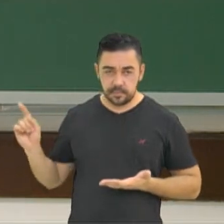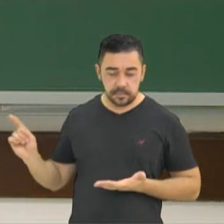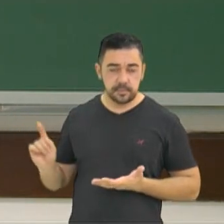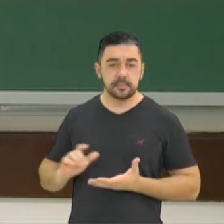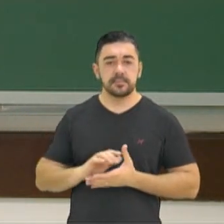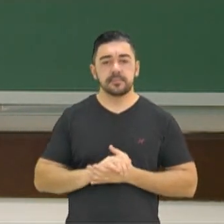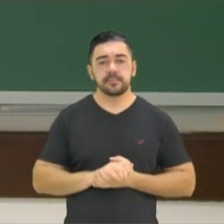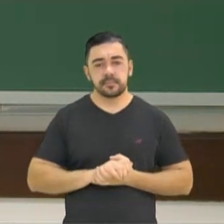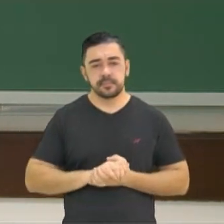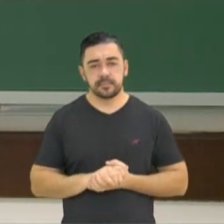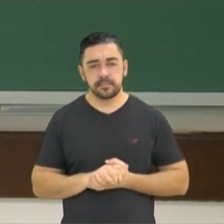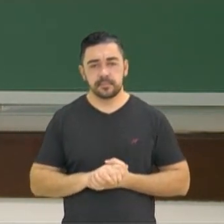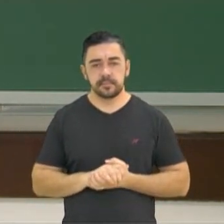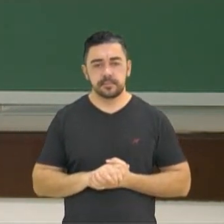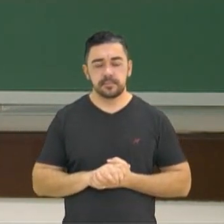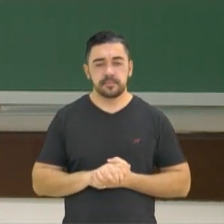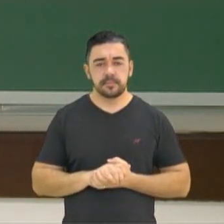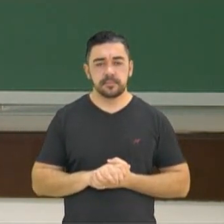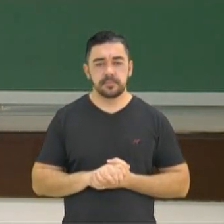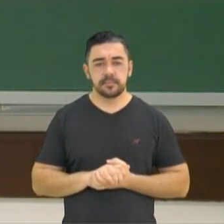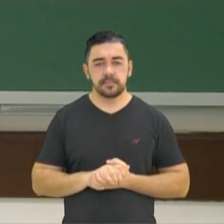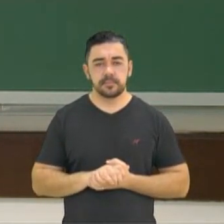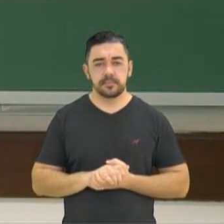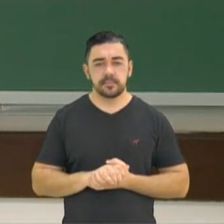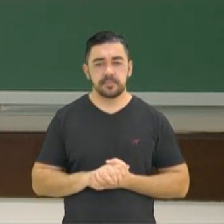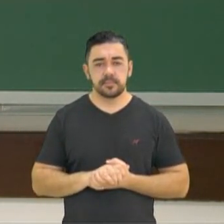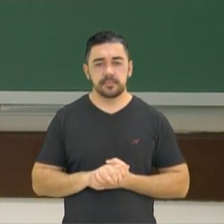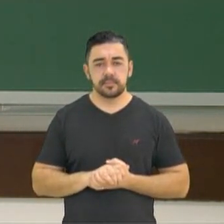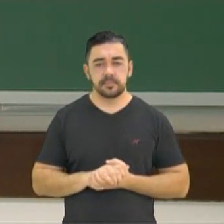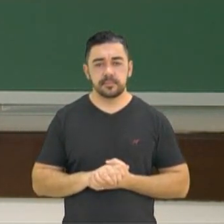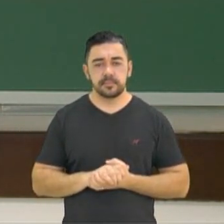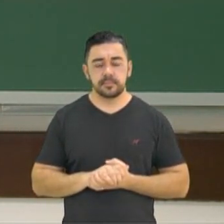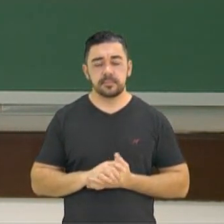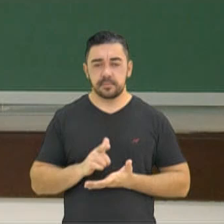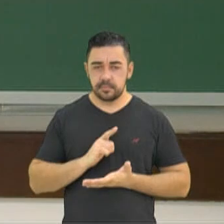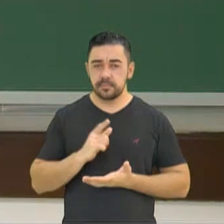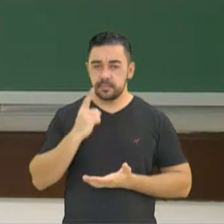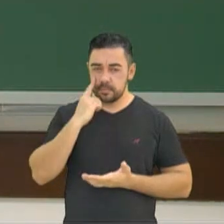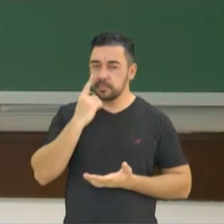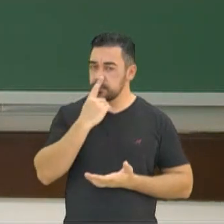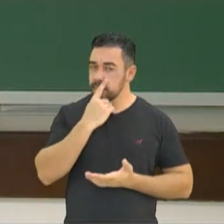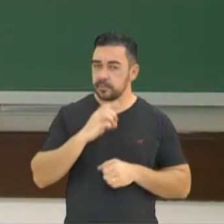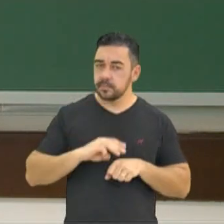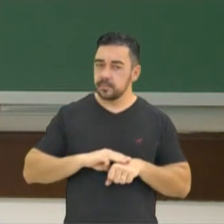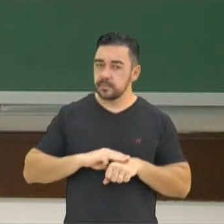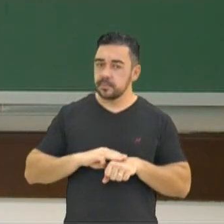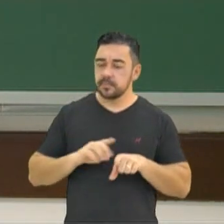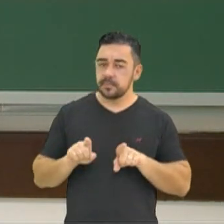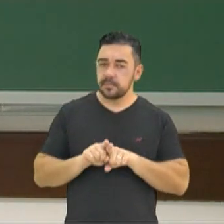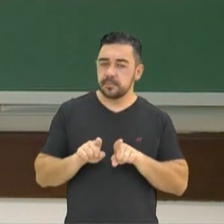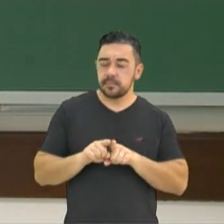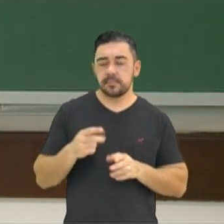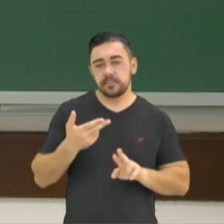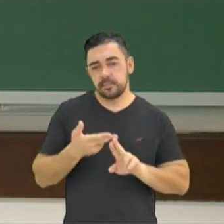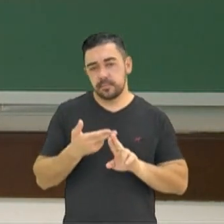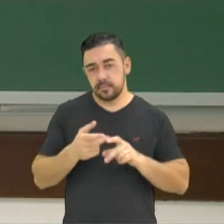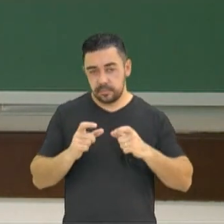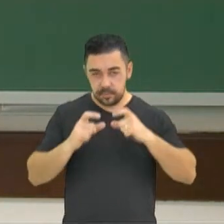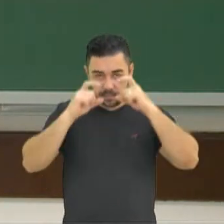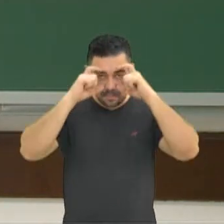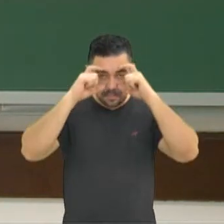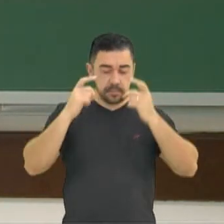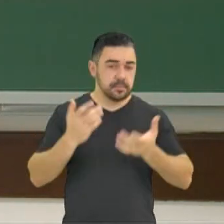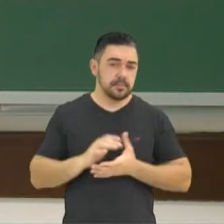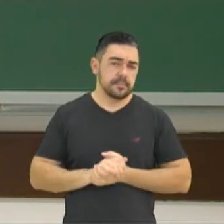liso e castanho. Tenho os olhos castanhos também e uso